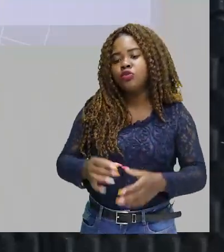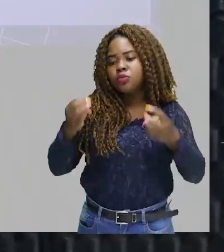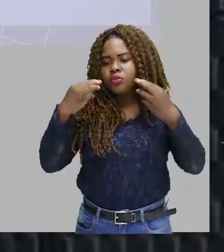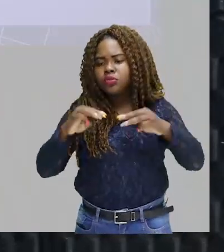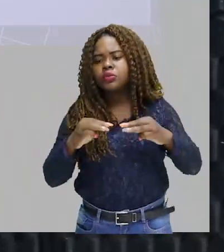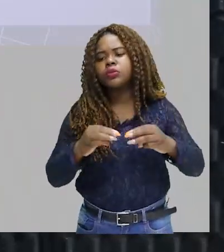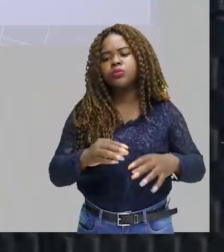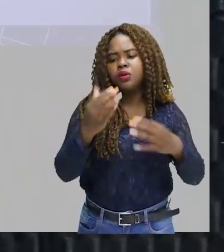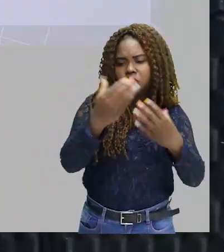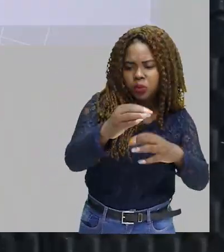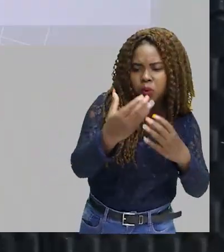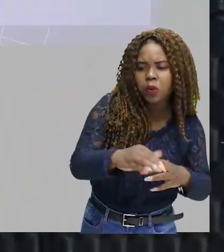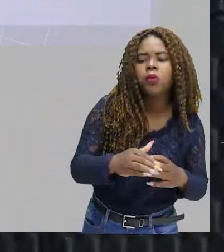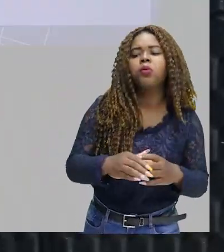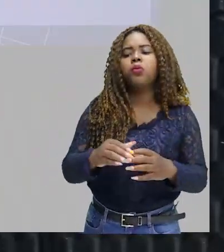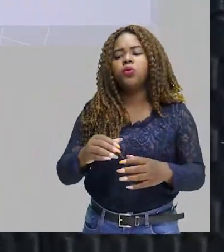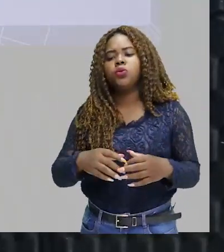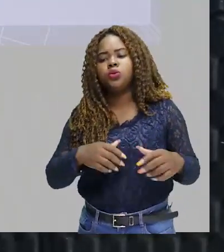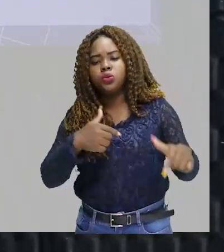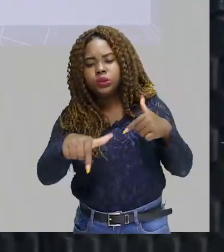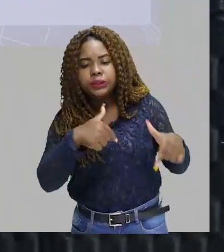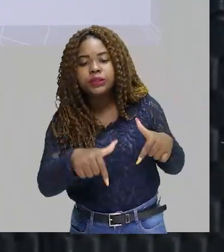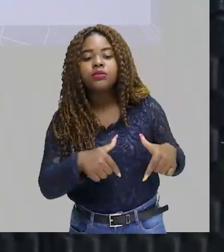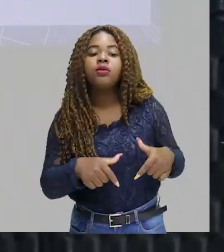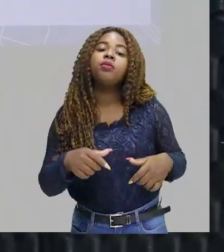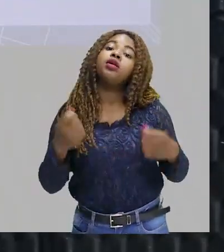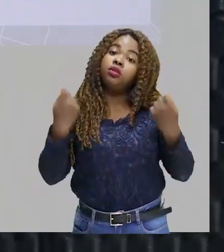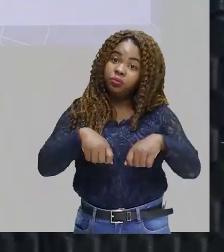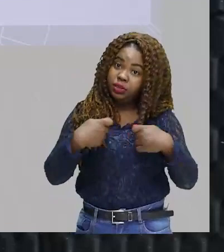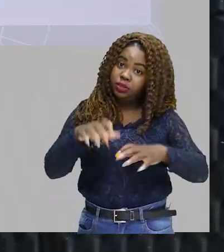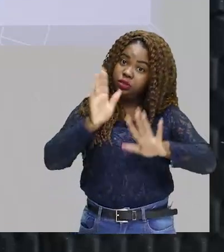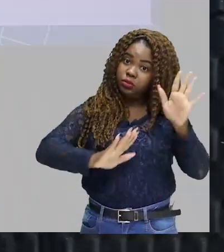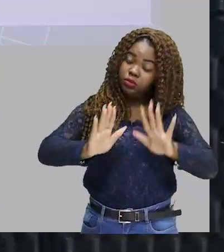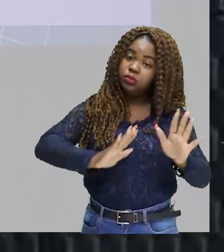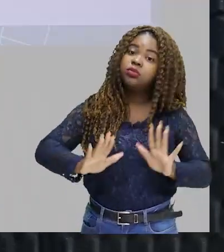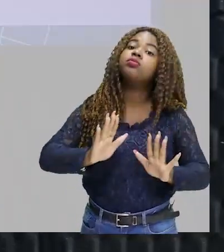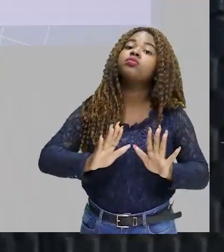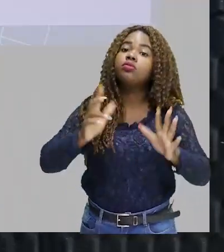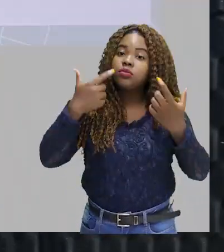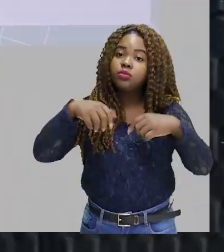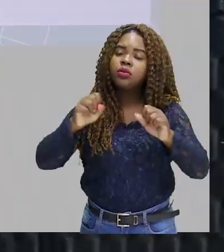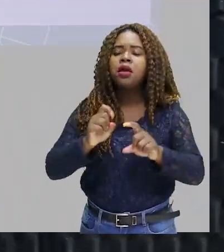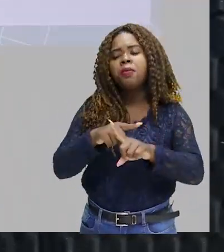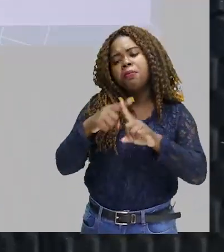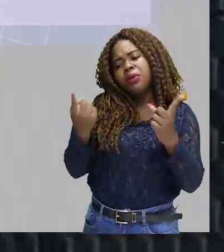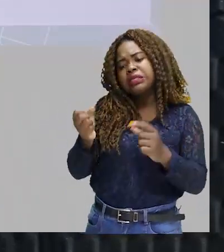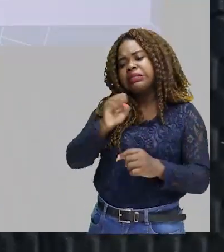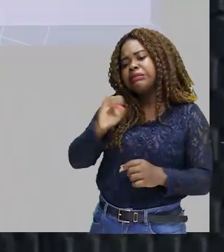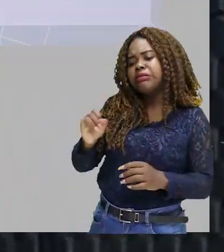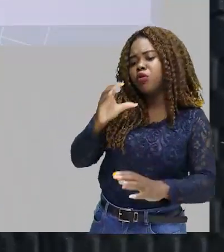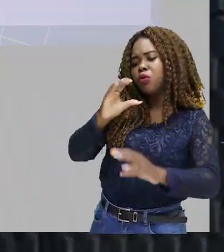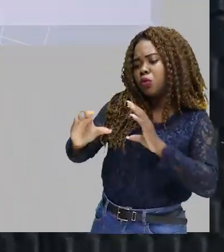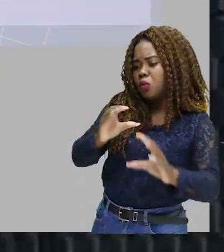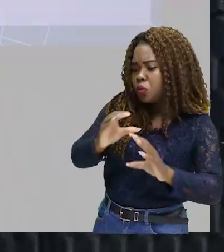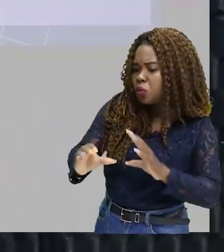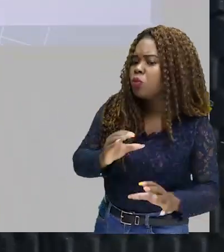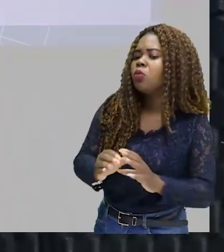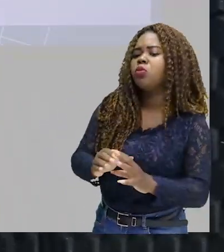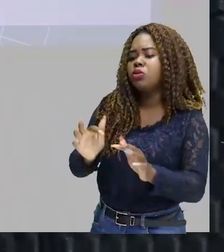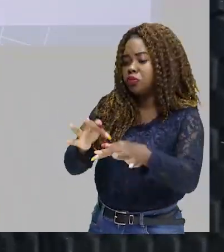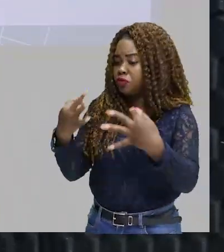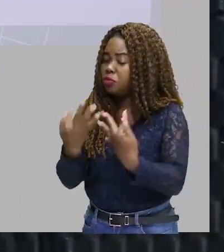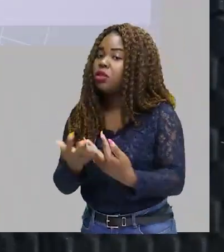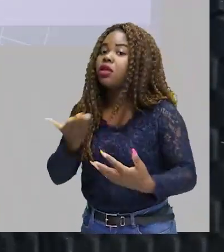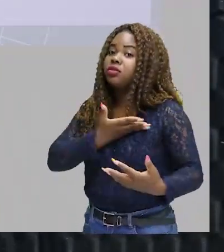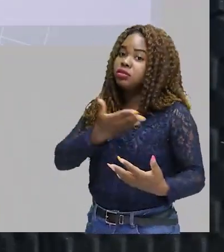formal, eu vou ter que ter um pouco mais de cuidado com a linguagem. Mas se eu estou me comunicando com familiares, com amigos, eu vou usar uma linguagem mesmo